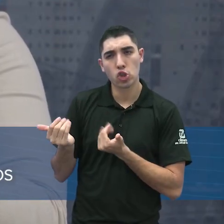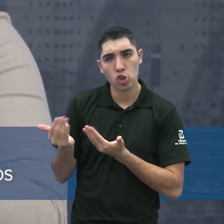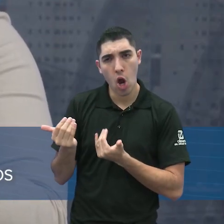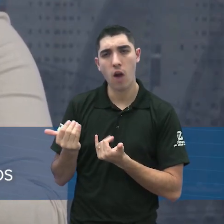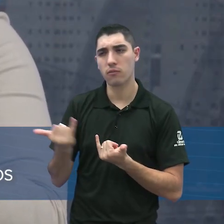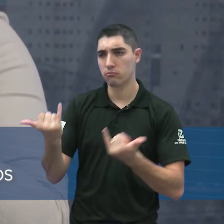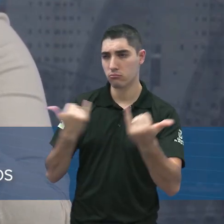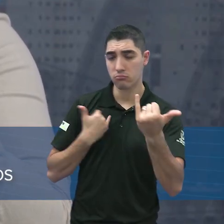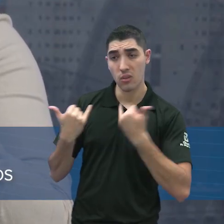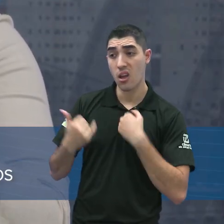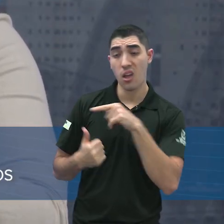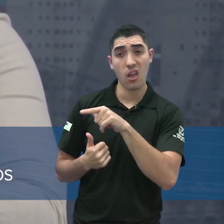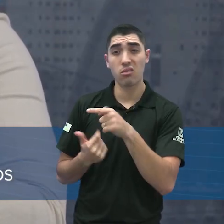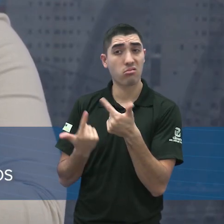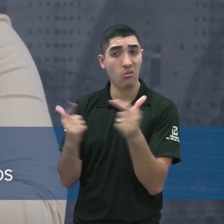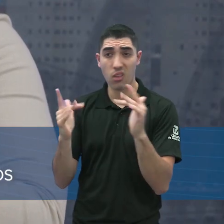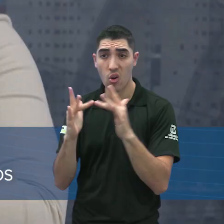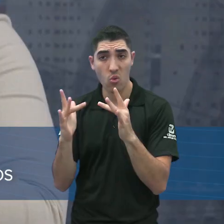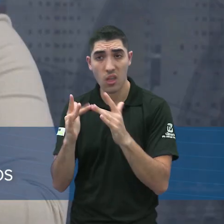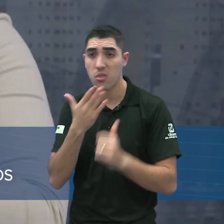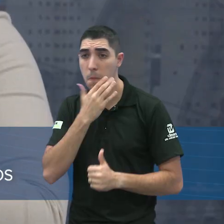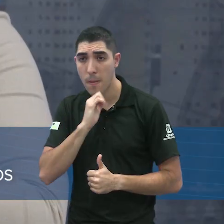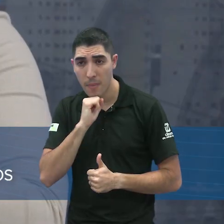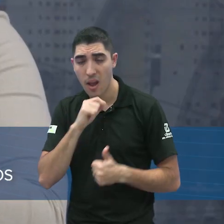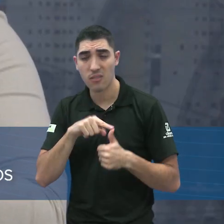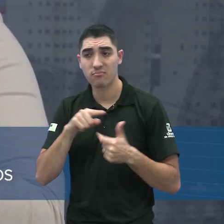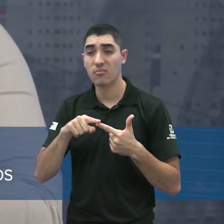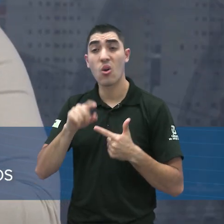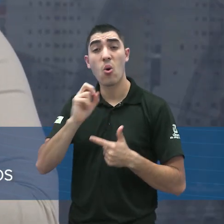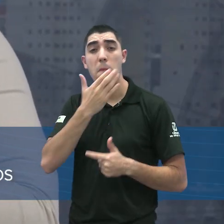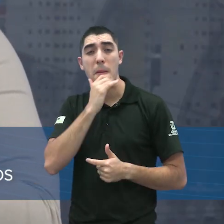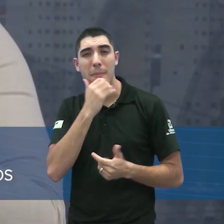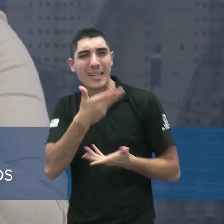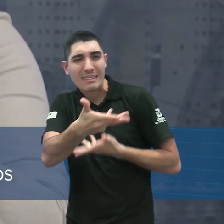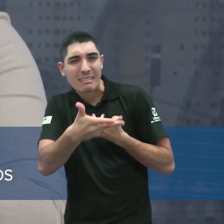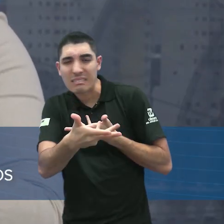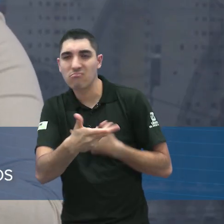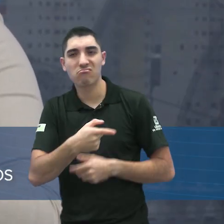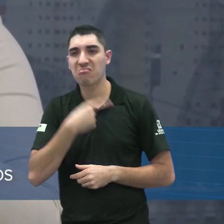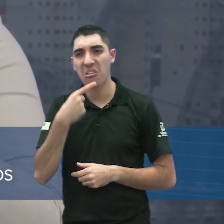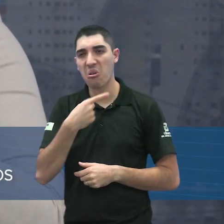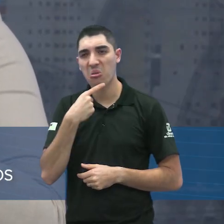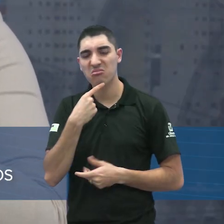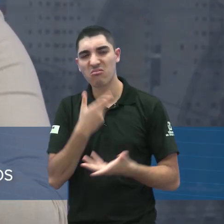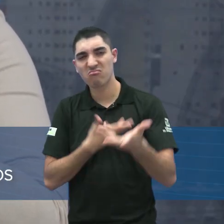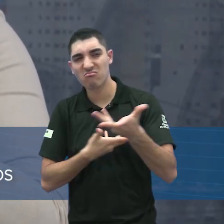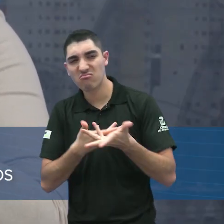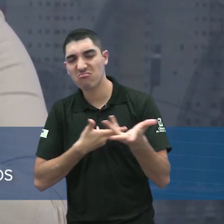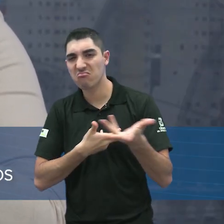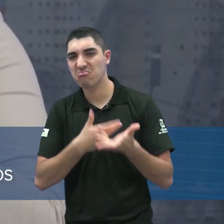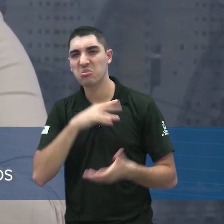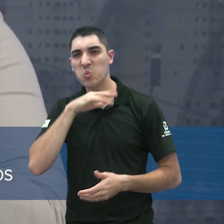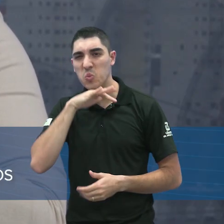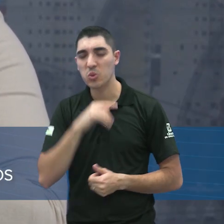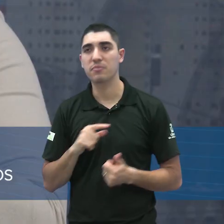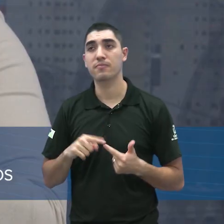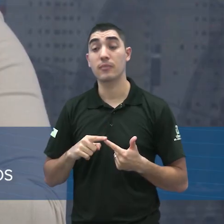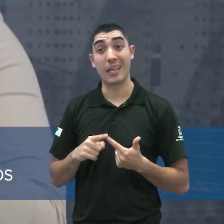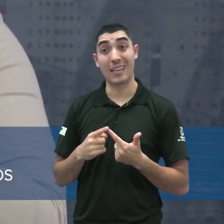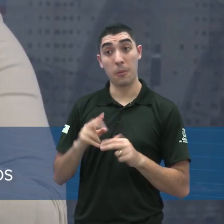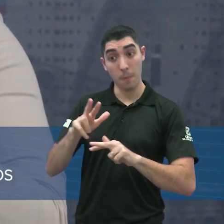jovens que não têm contato com o pai, que não têm boas relações com o pai, se convive, e tudo